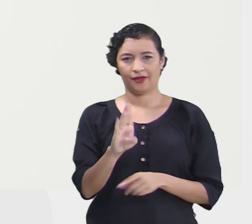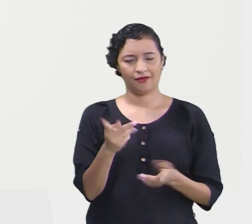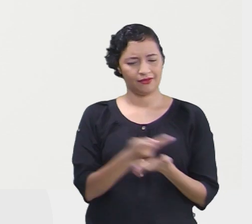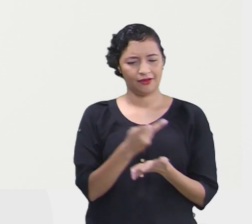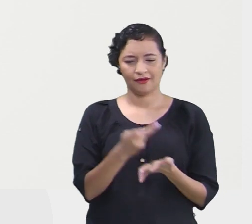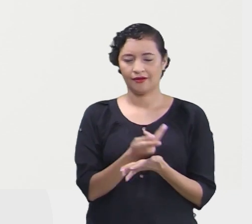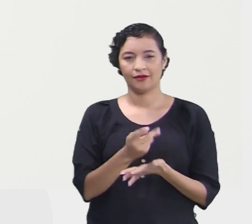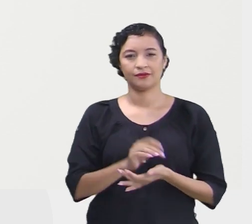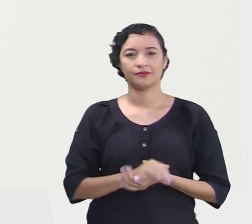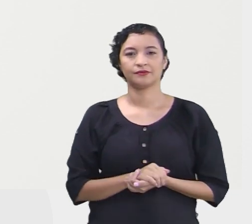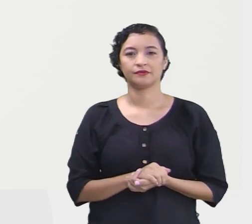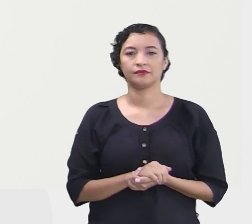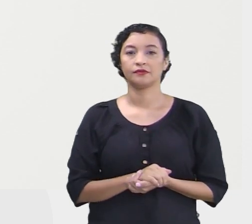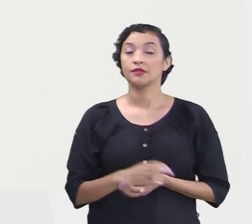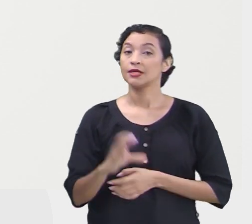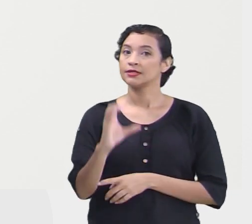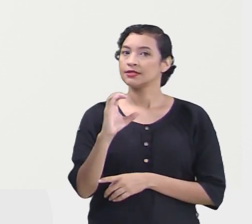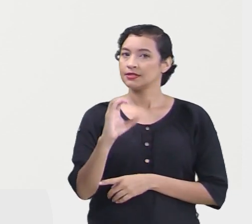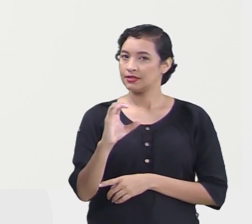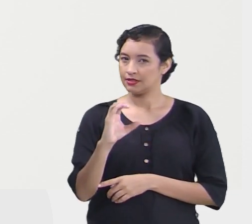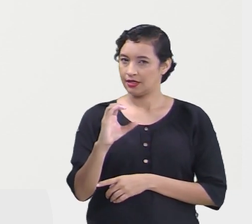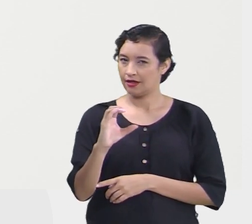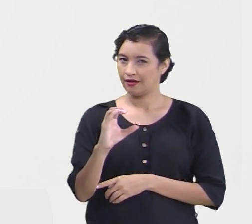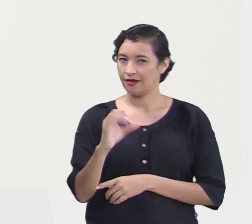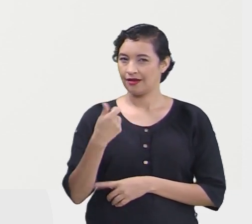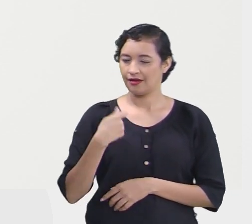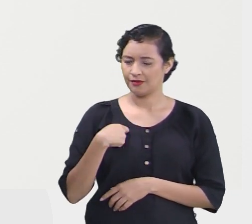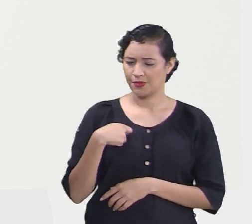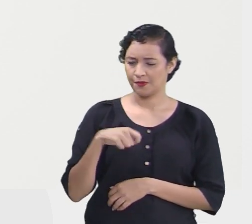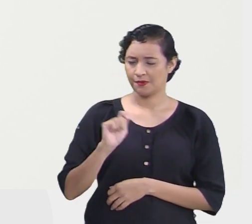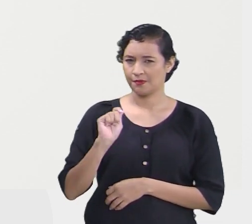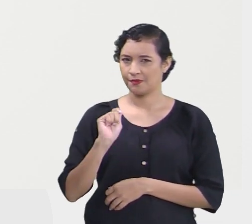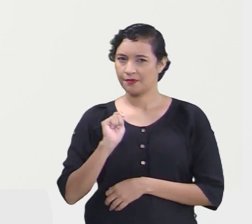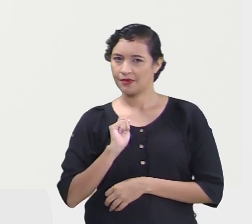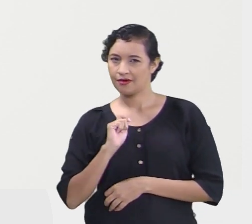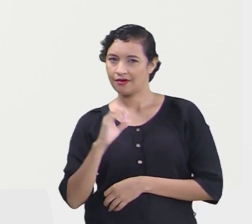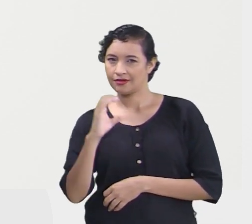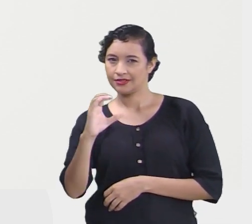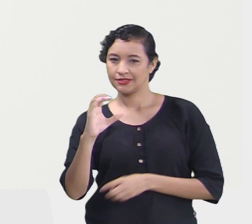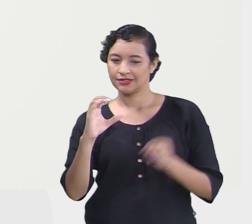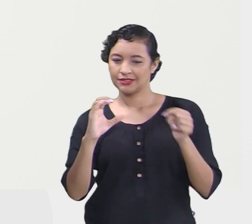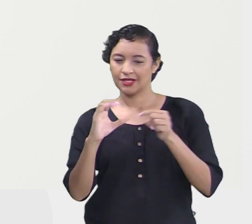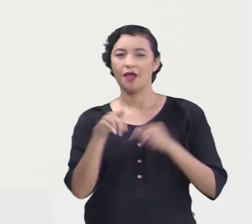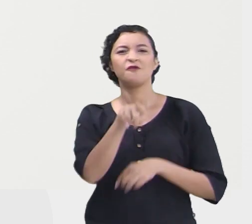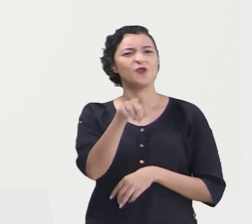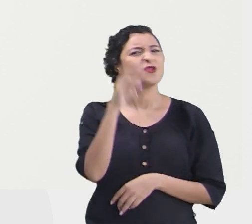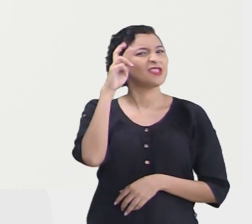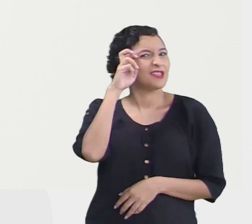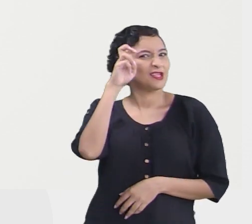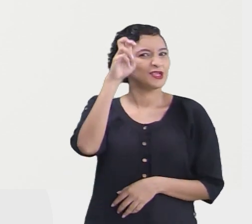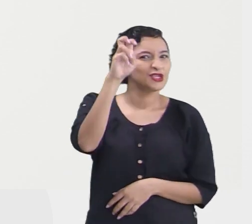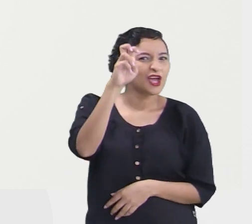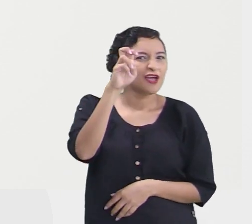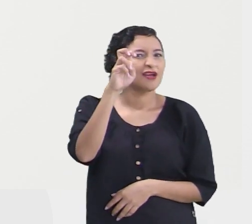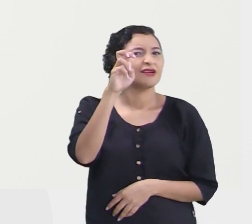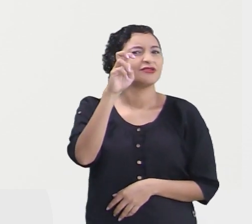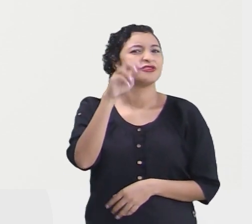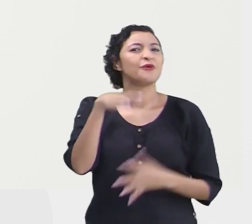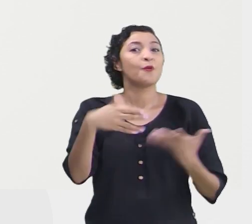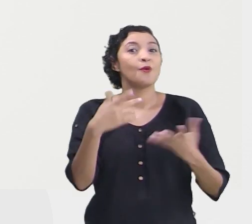errado. Mas não tenho certeza que ninguém marcou essa questão, porque o aluno leão, aluno inteligente, marcou qual